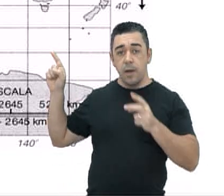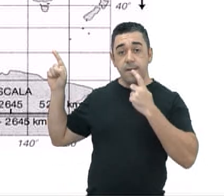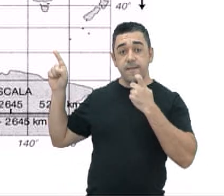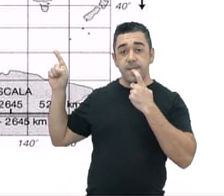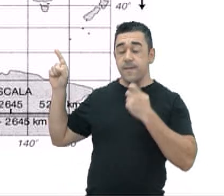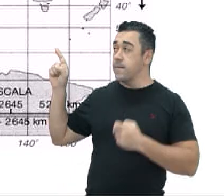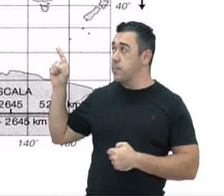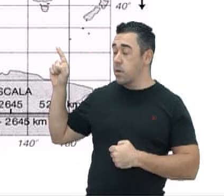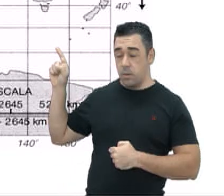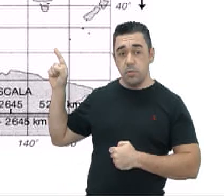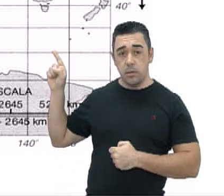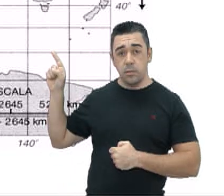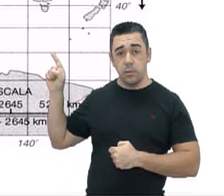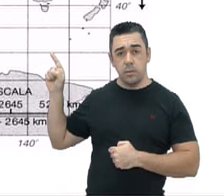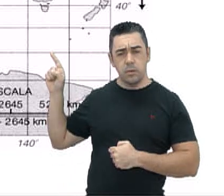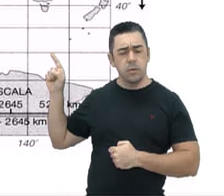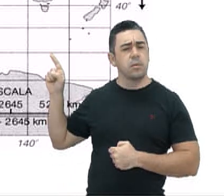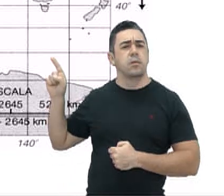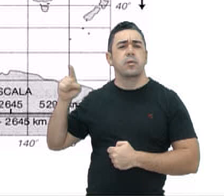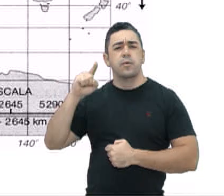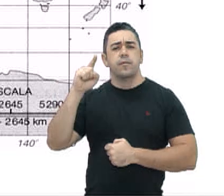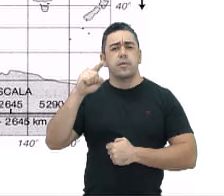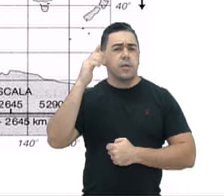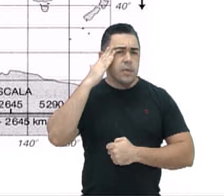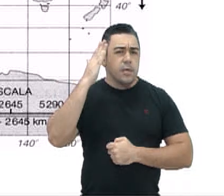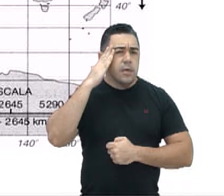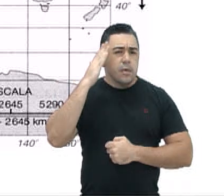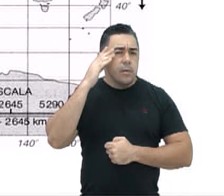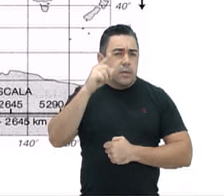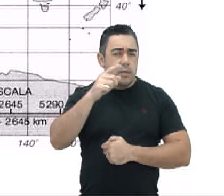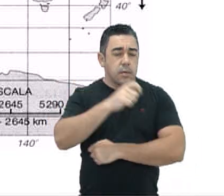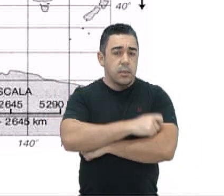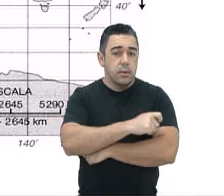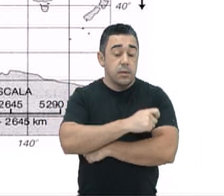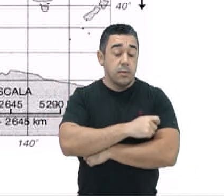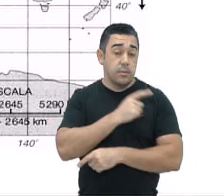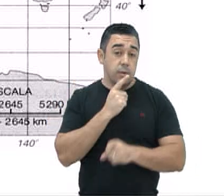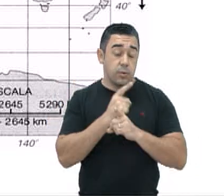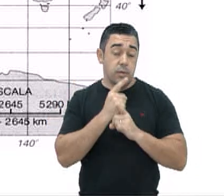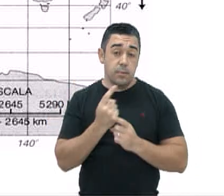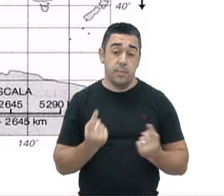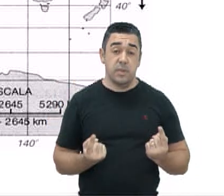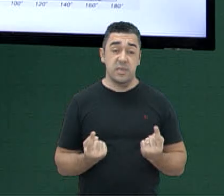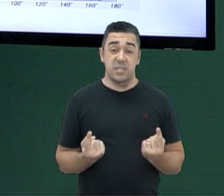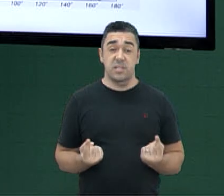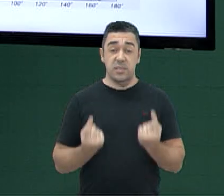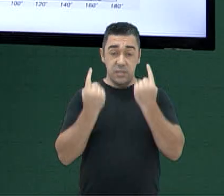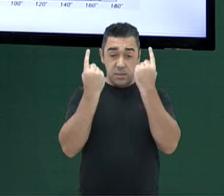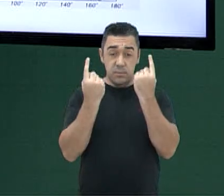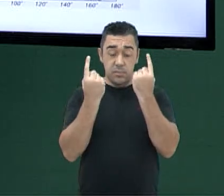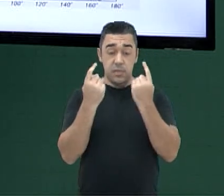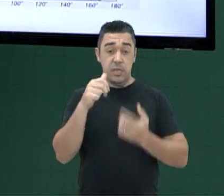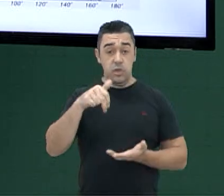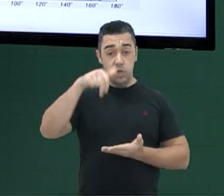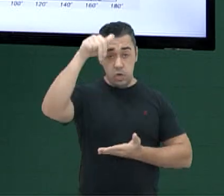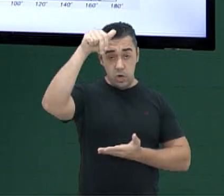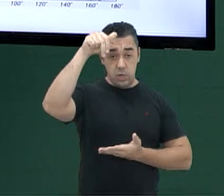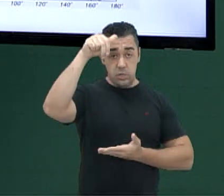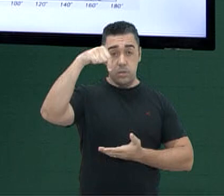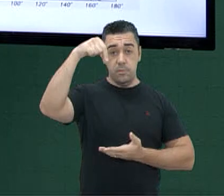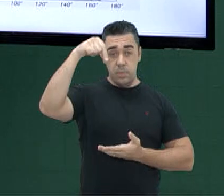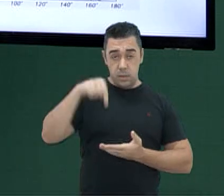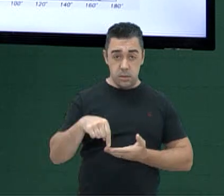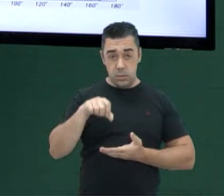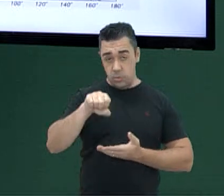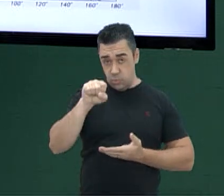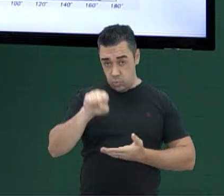em vermelho, tá? O que você tem que saber, estudante? Para cima da linha do Equador, norte. Para